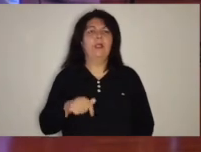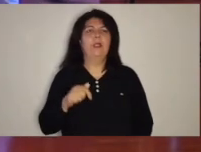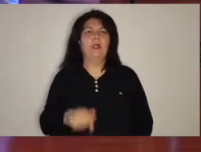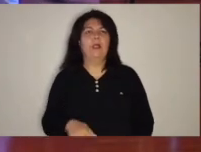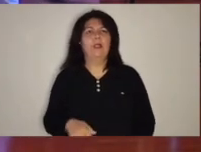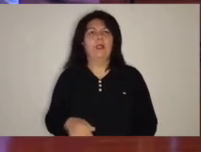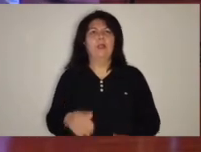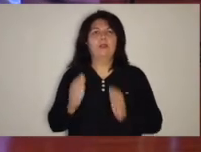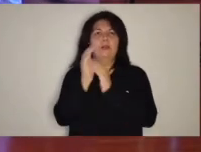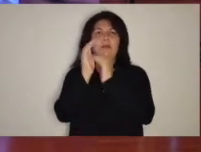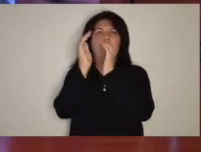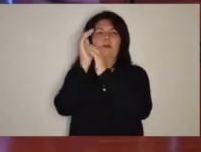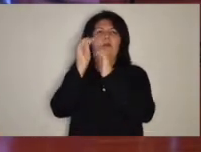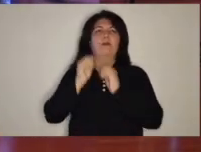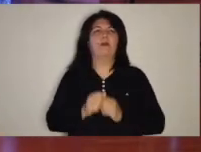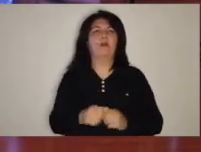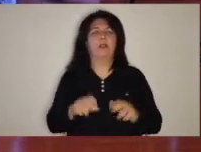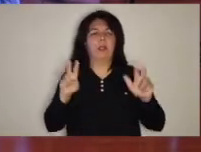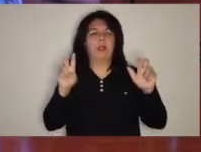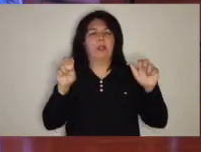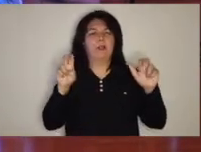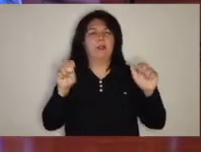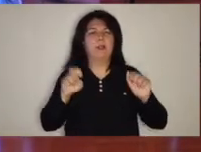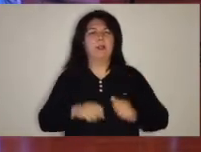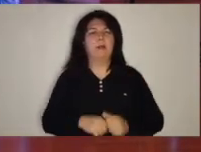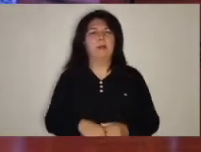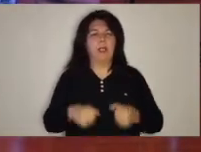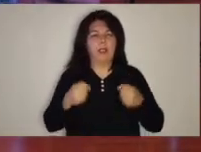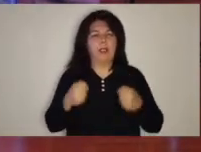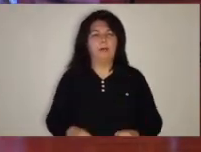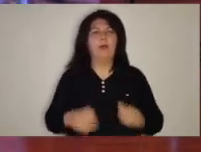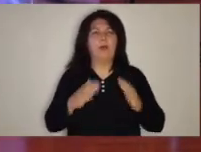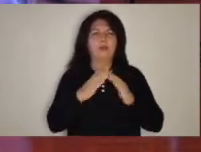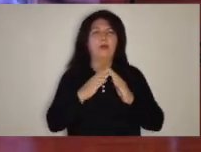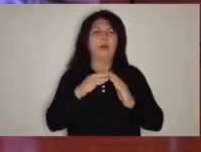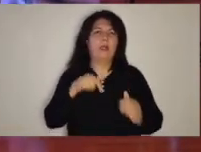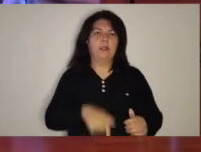Este louvor que vamos estar entoando, ele diz: pode morar aqui.